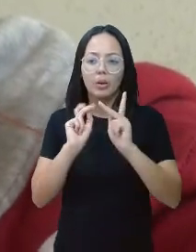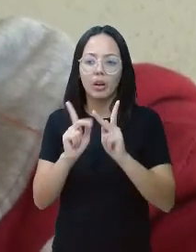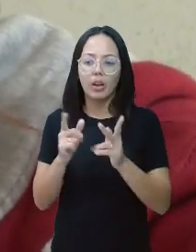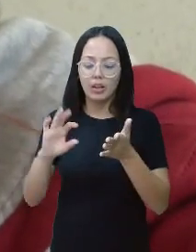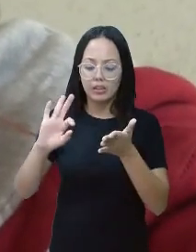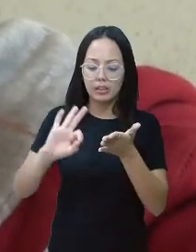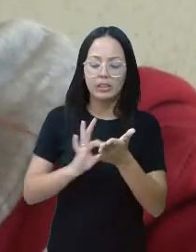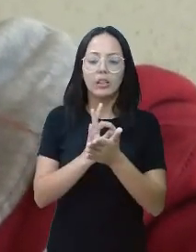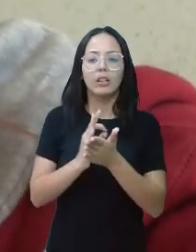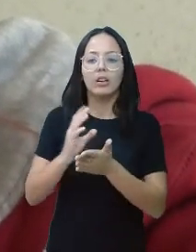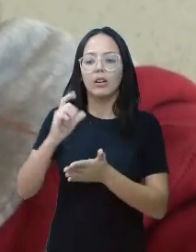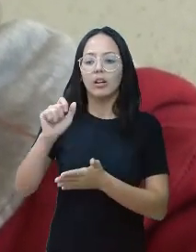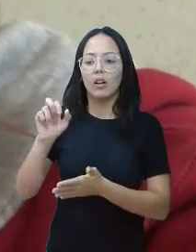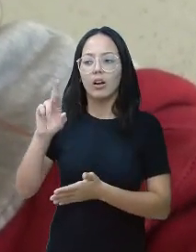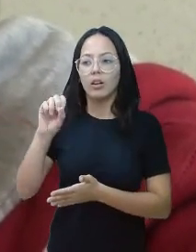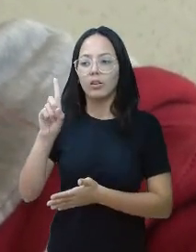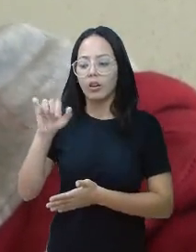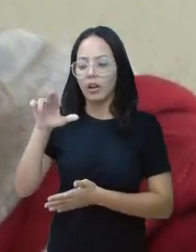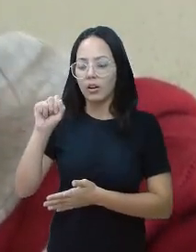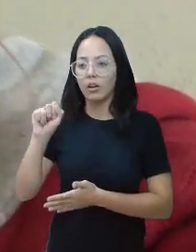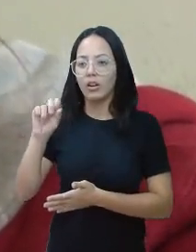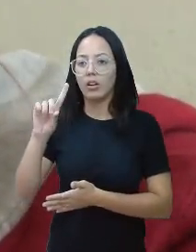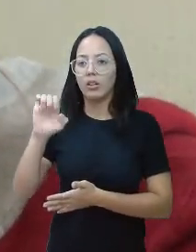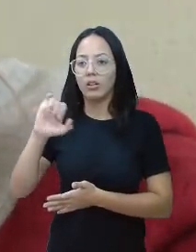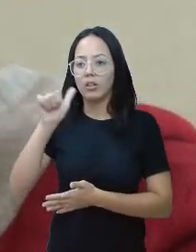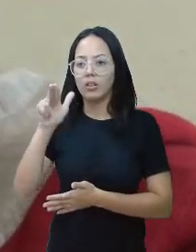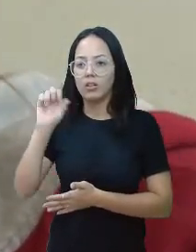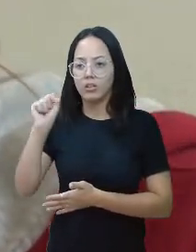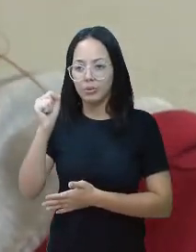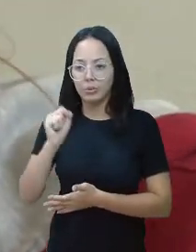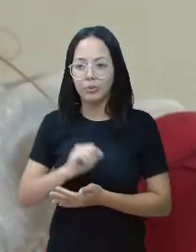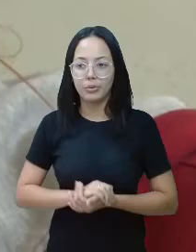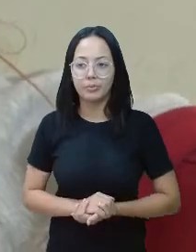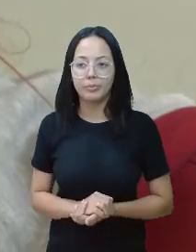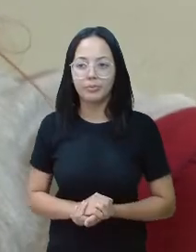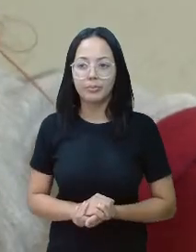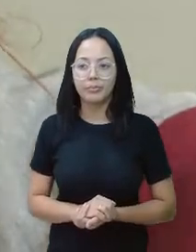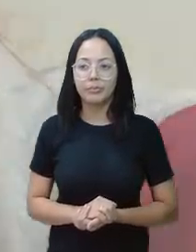Assinado Carolina de Jesus.